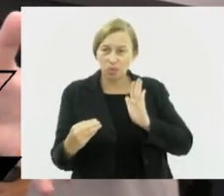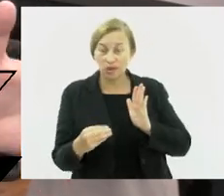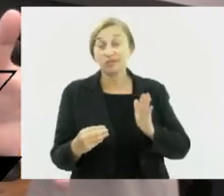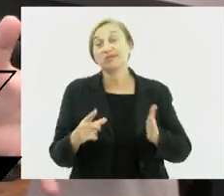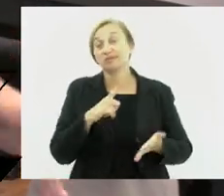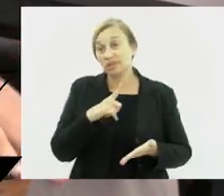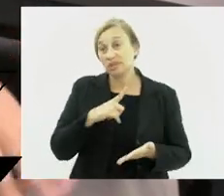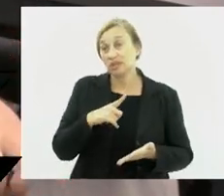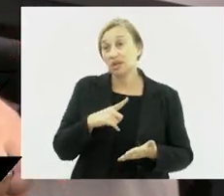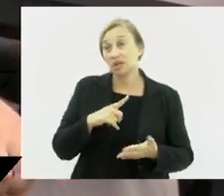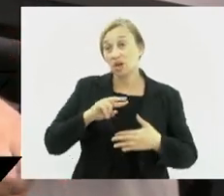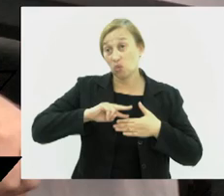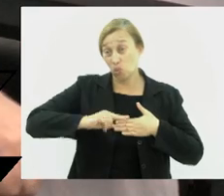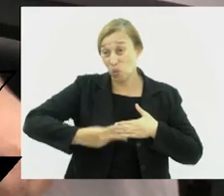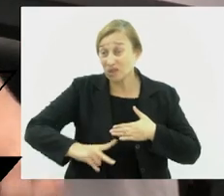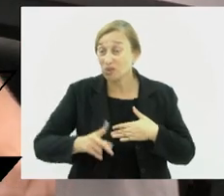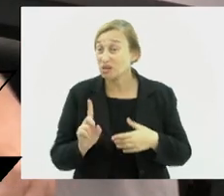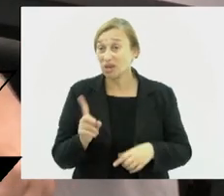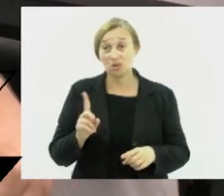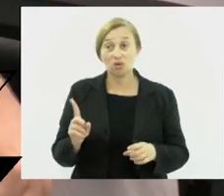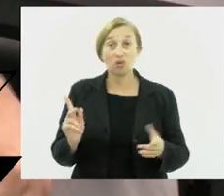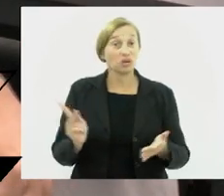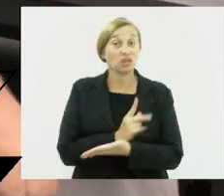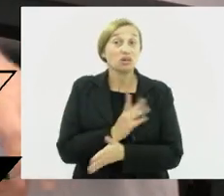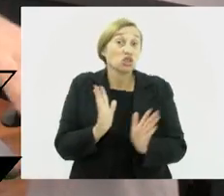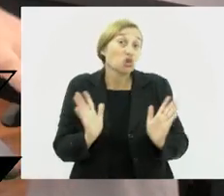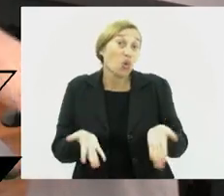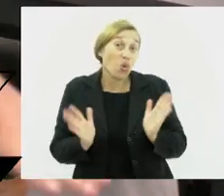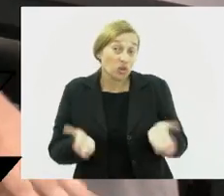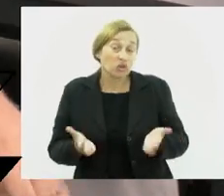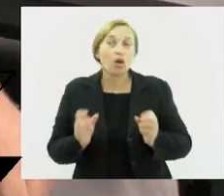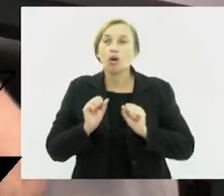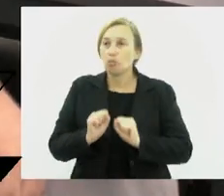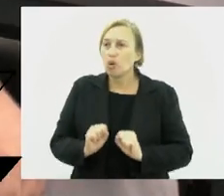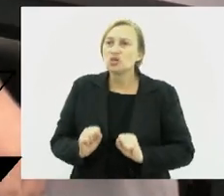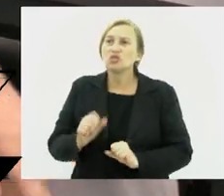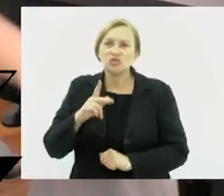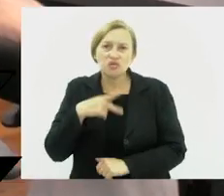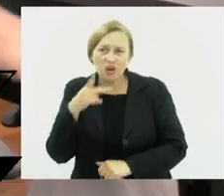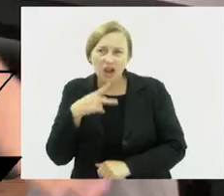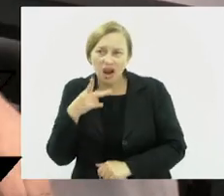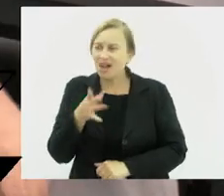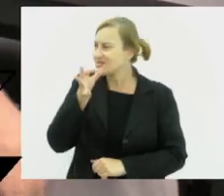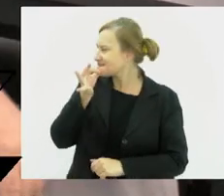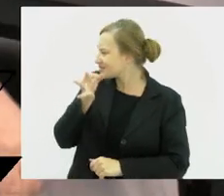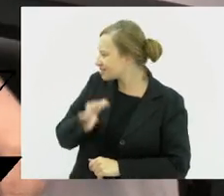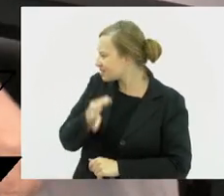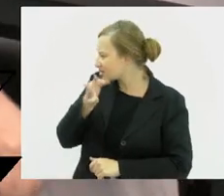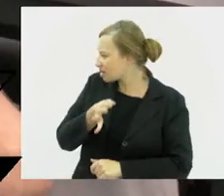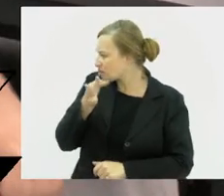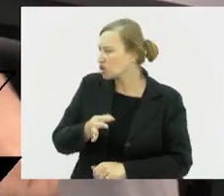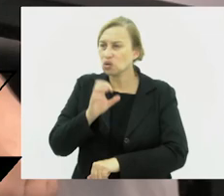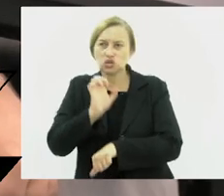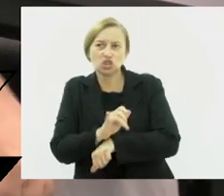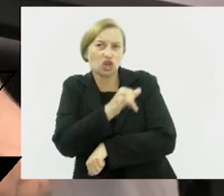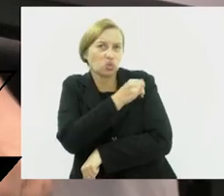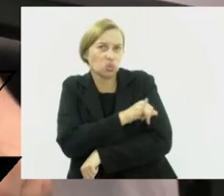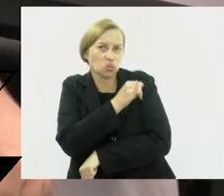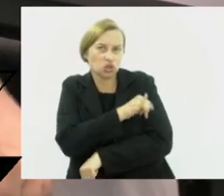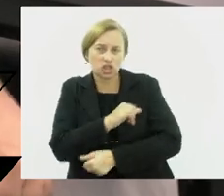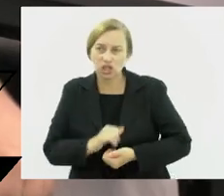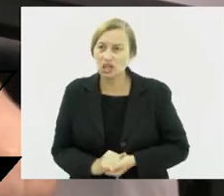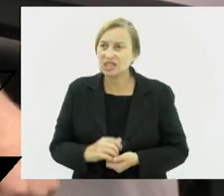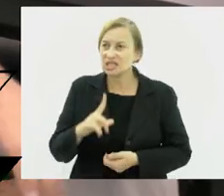alguma consequência. Mas não é o caso de hoje. Sabe? Eu posso afirmar categoricamente que, no estado do Rio de Janeiro,